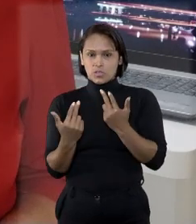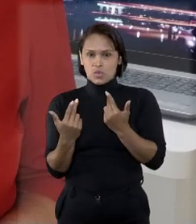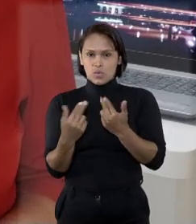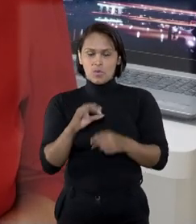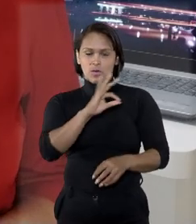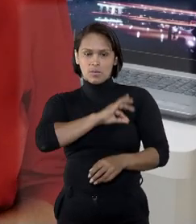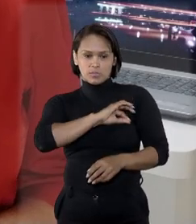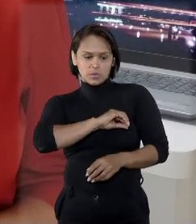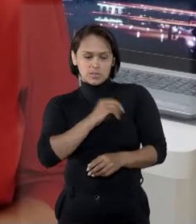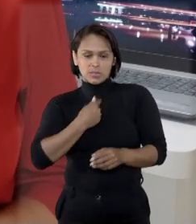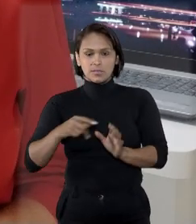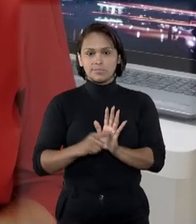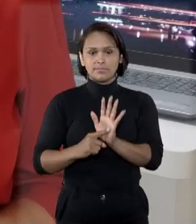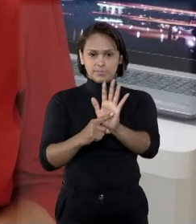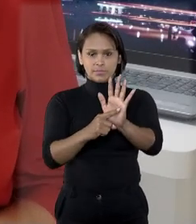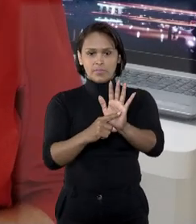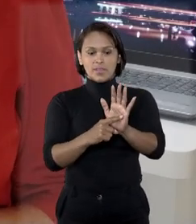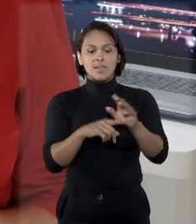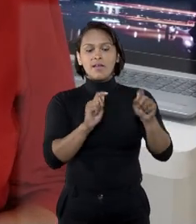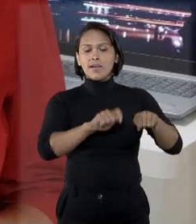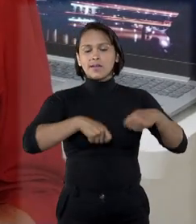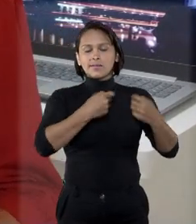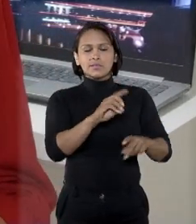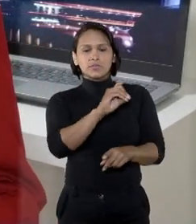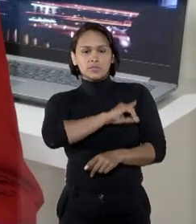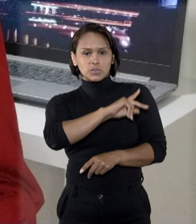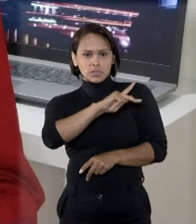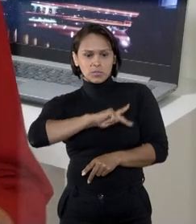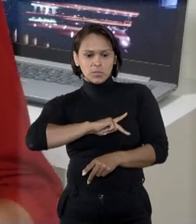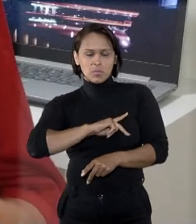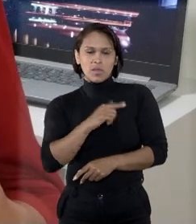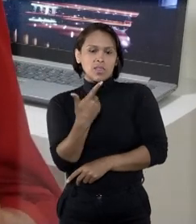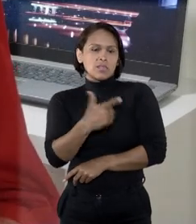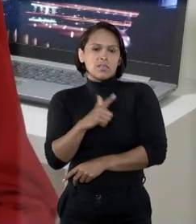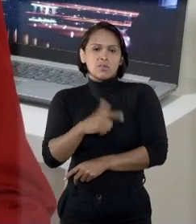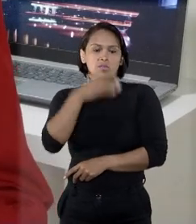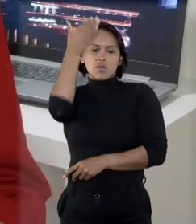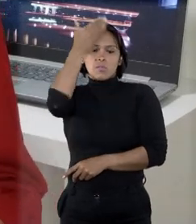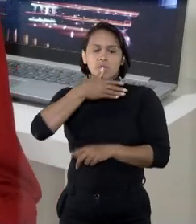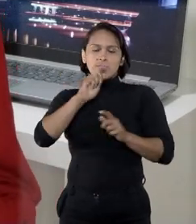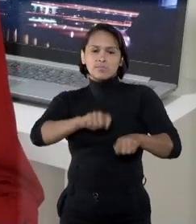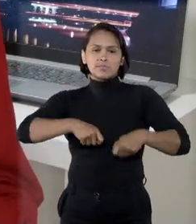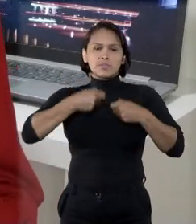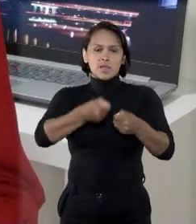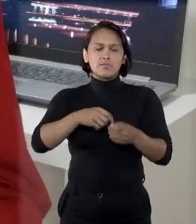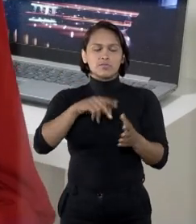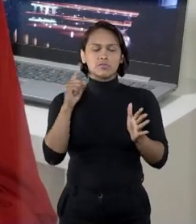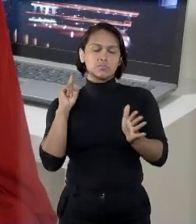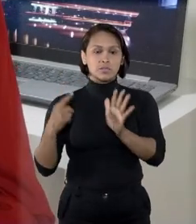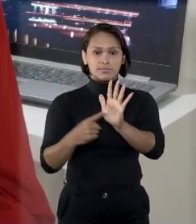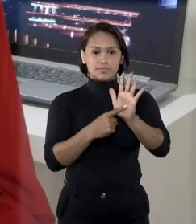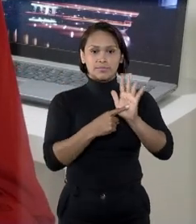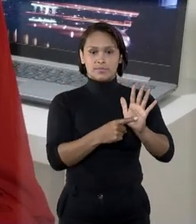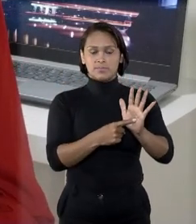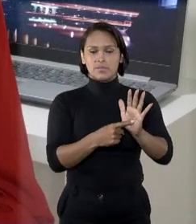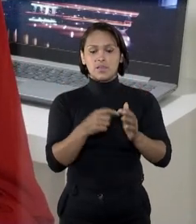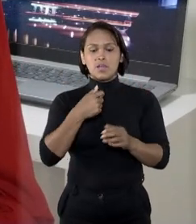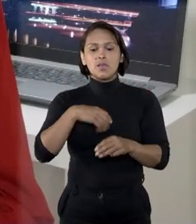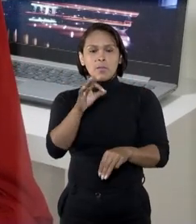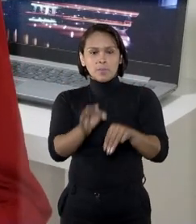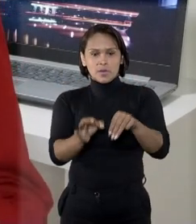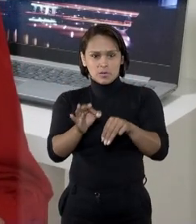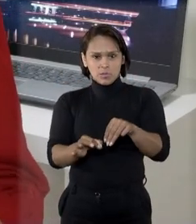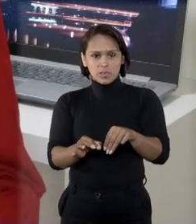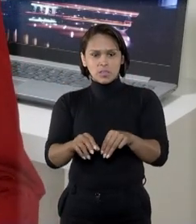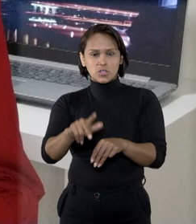pela polícia. Segundo a Defensoria Pública, não houve nenhuma outra prova que reforçasse a acusação. Para o ministro Rogério